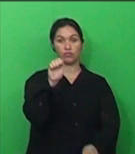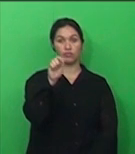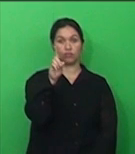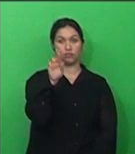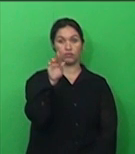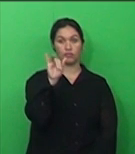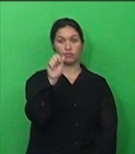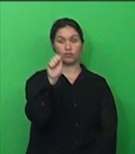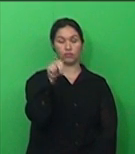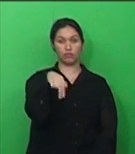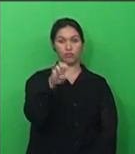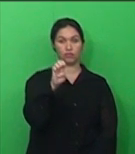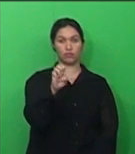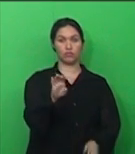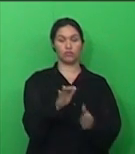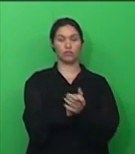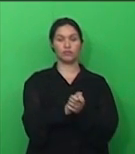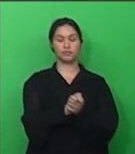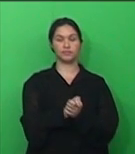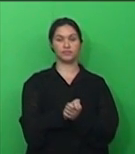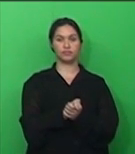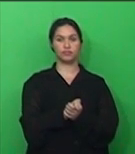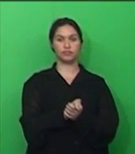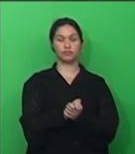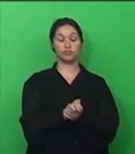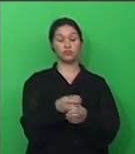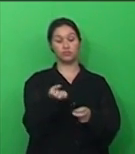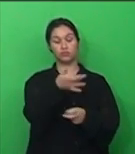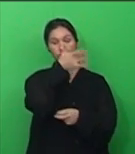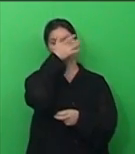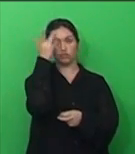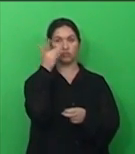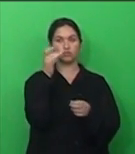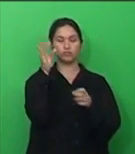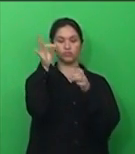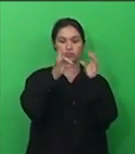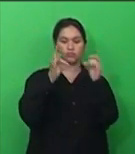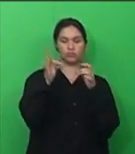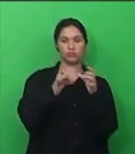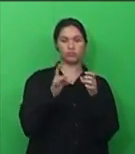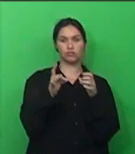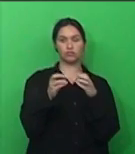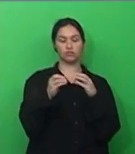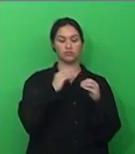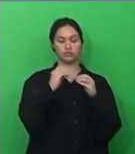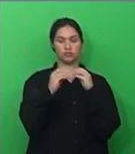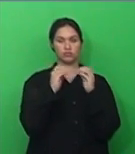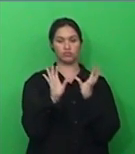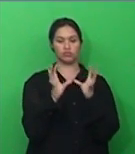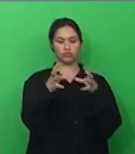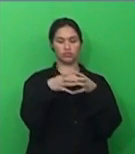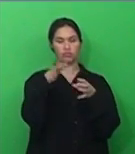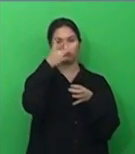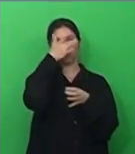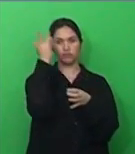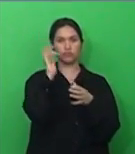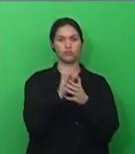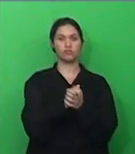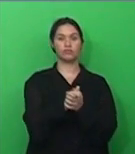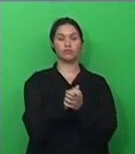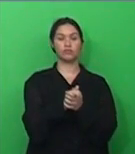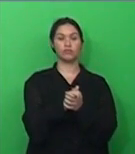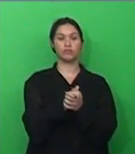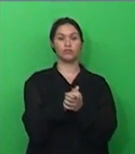publicitária, Marco Incubas, publicitário. Essas foram as pessoas que organizaram esse movimento em defesa das